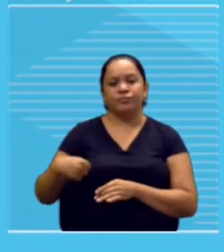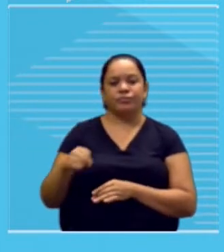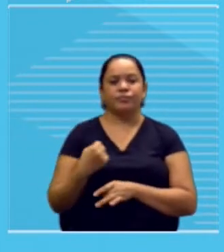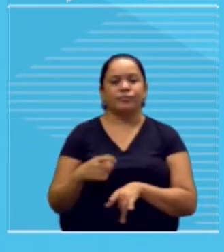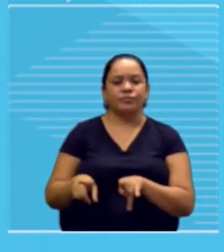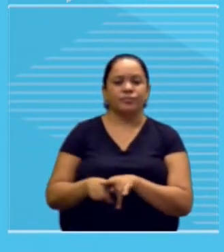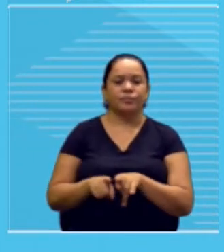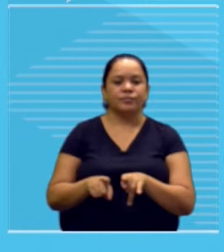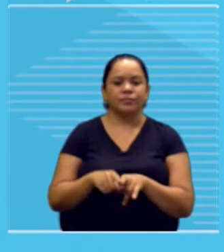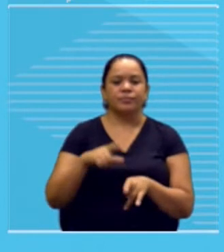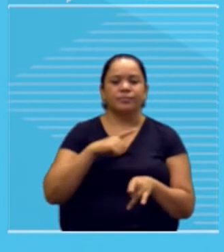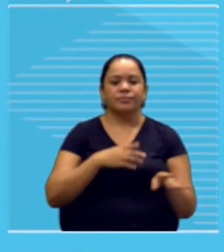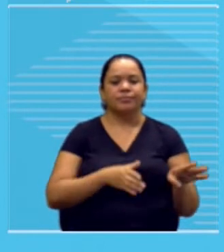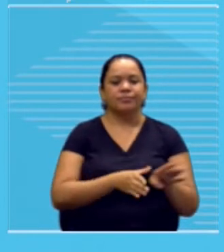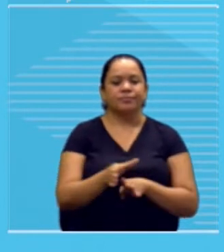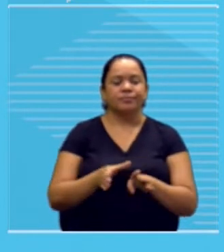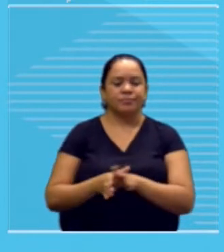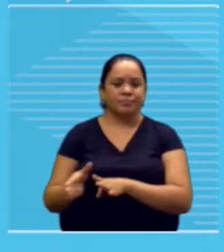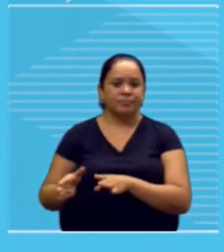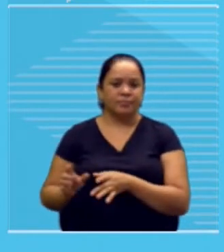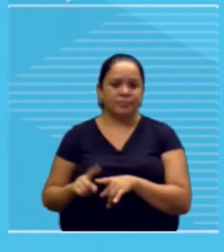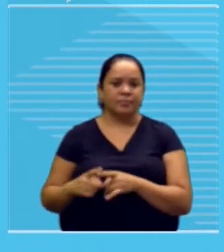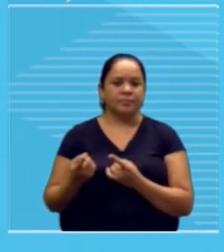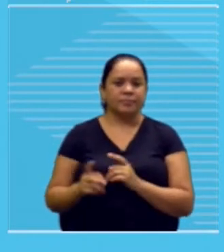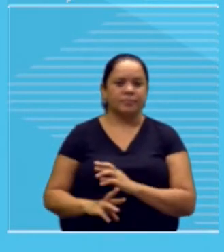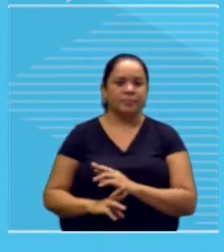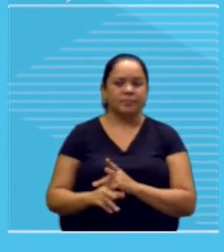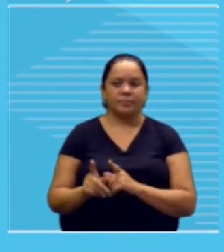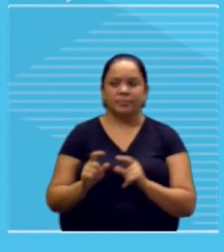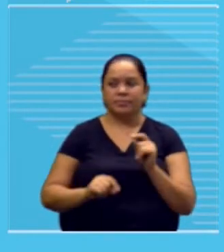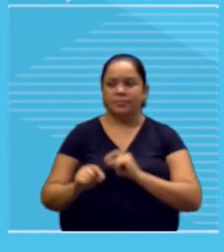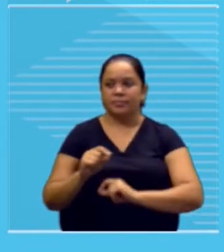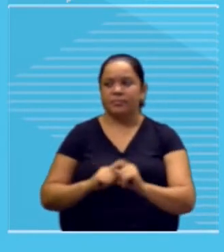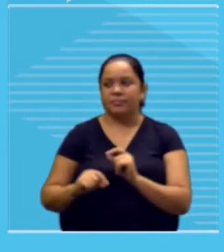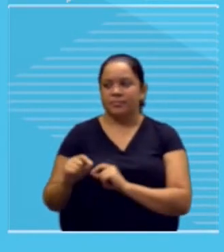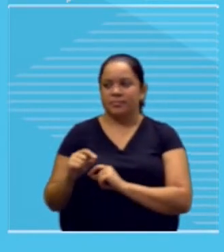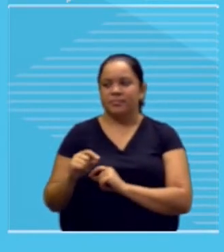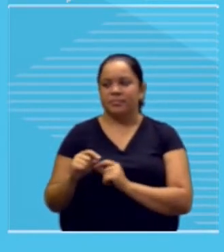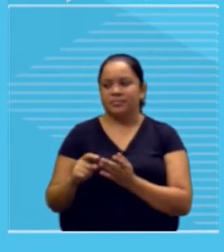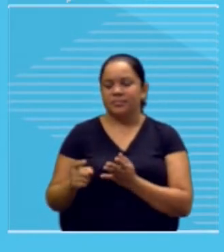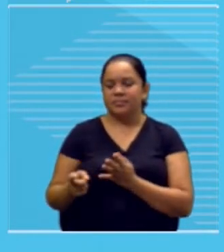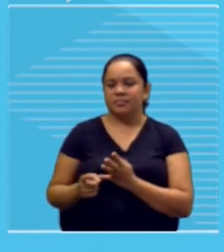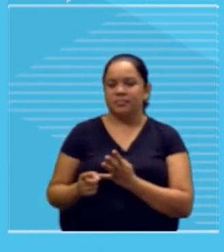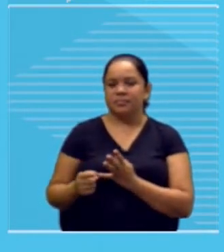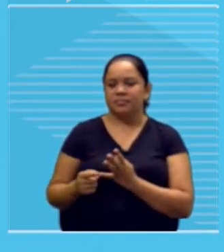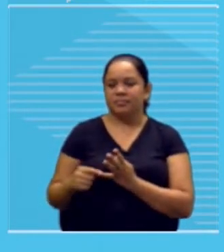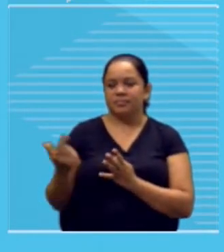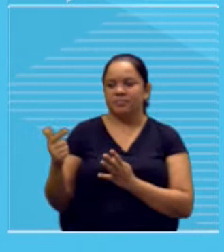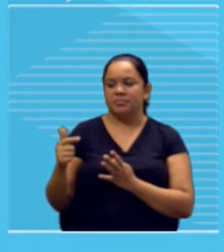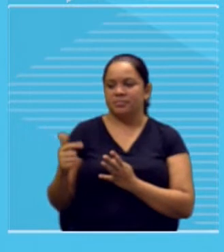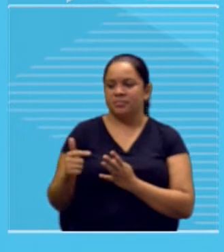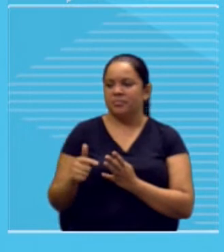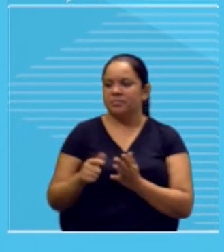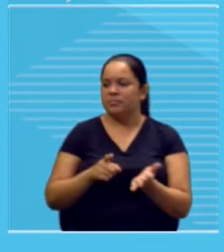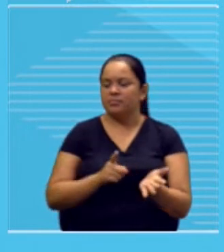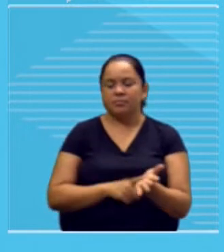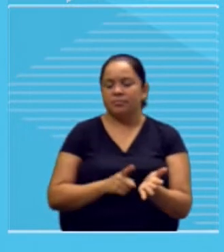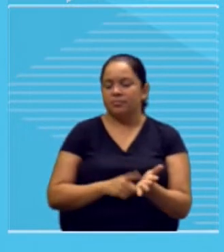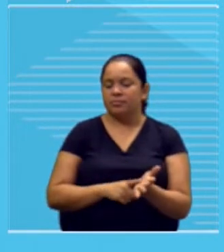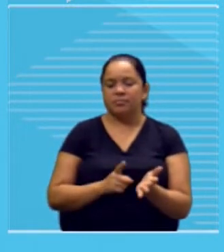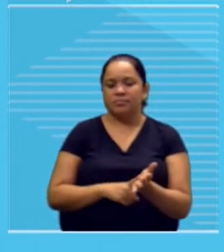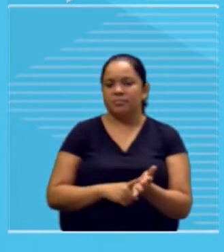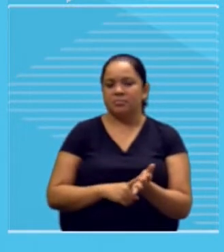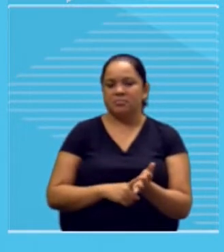também te dá instrução mas a diferença é que a receita não tem compromisso algum de convencer daquilo né gente a receita